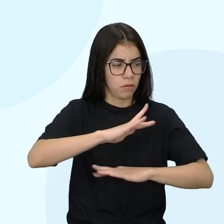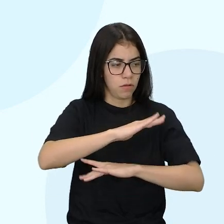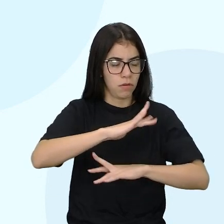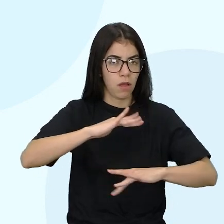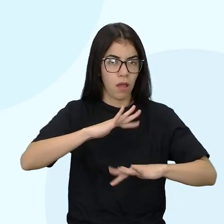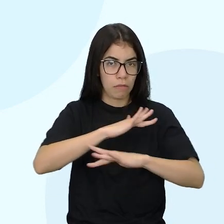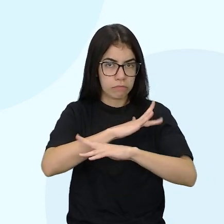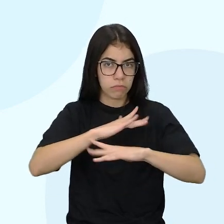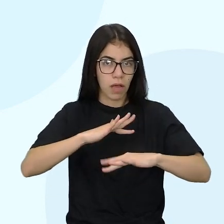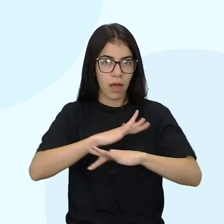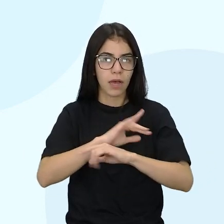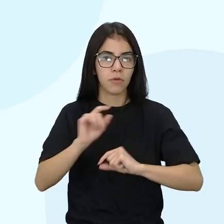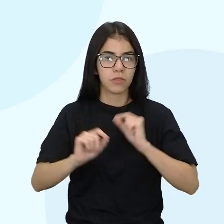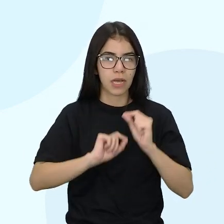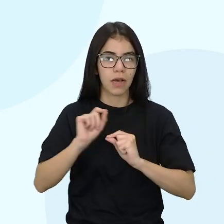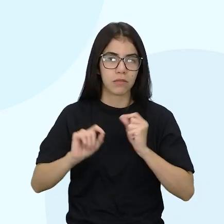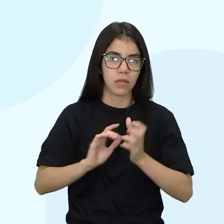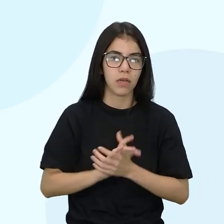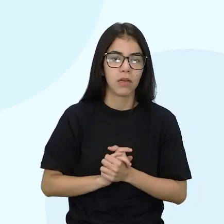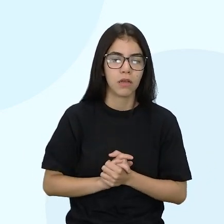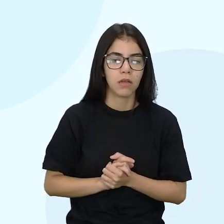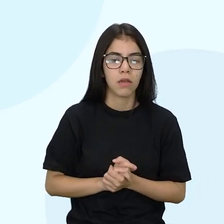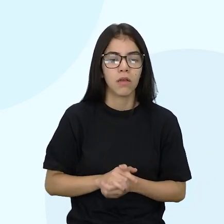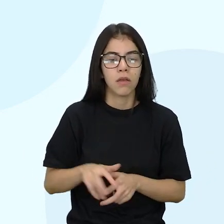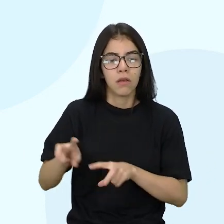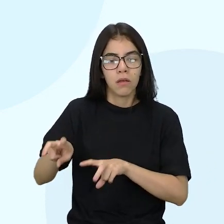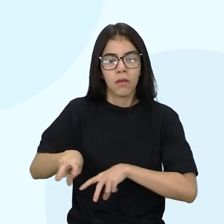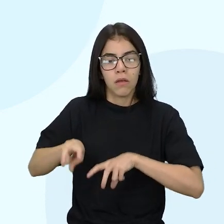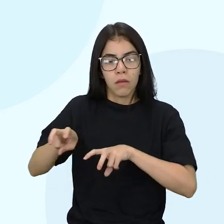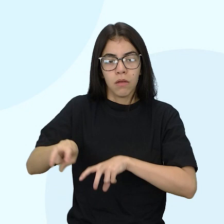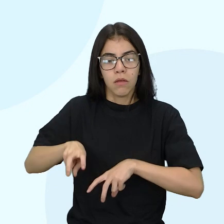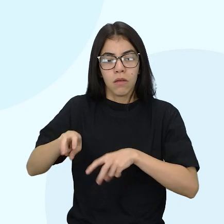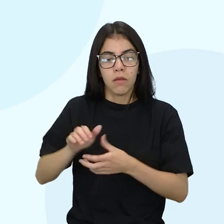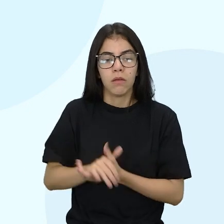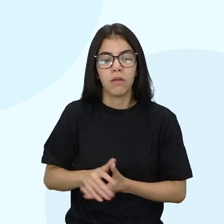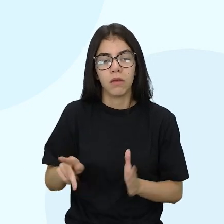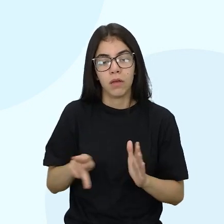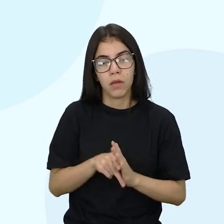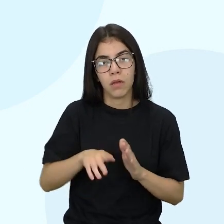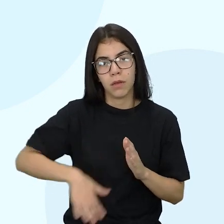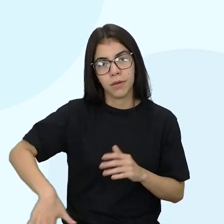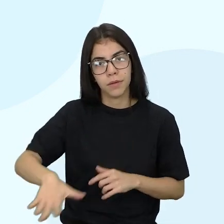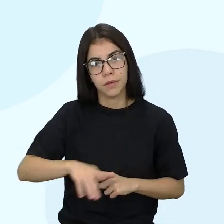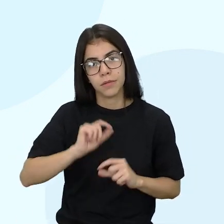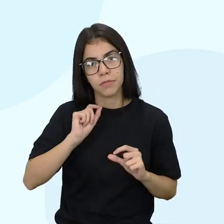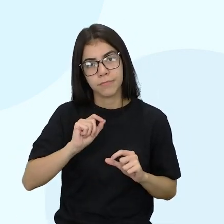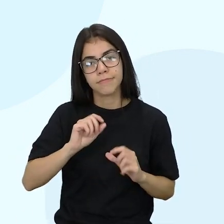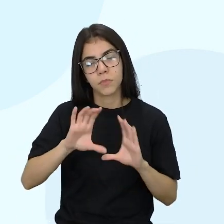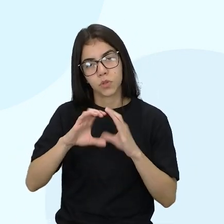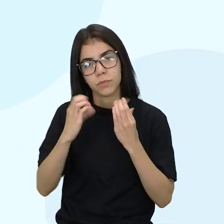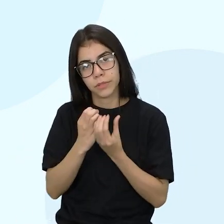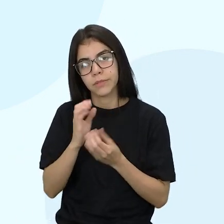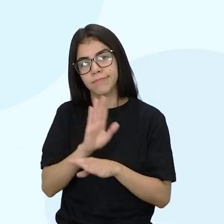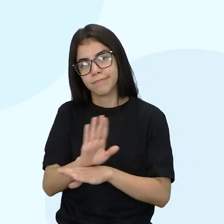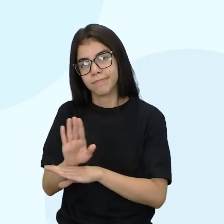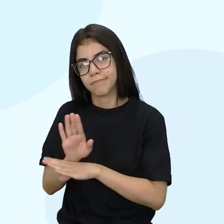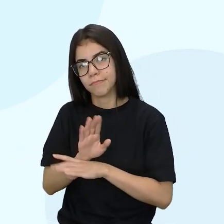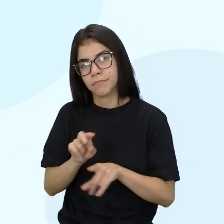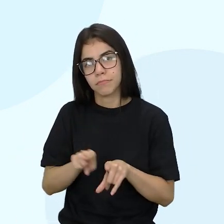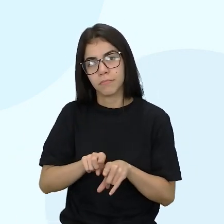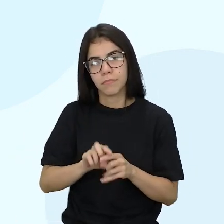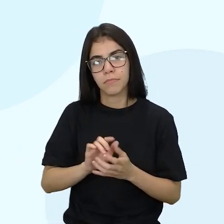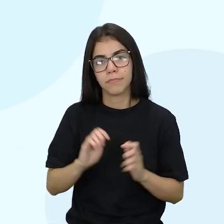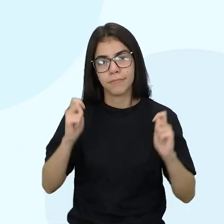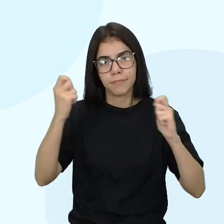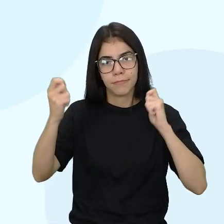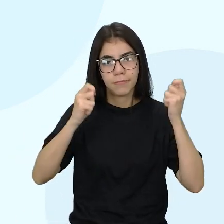de subsistência, ou seja, agricultura para subsistenciar a própria comunidade, e por